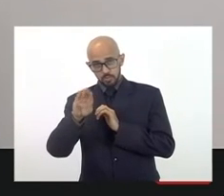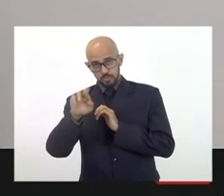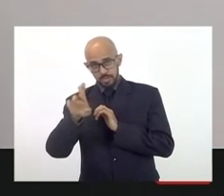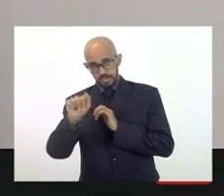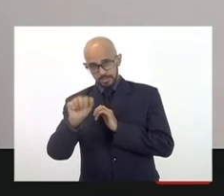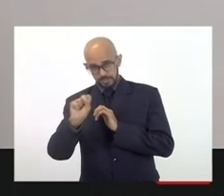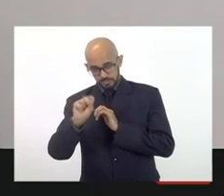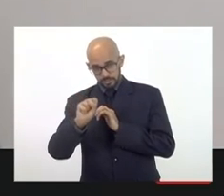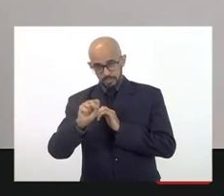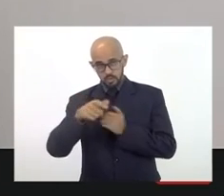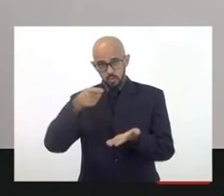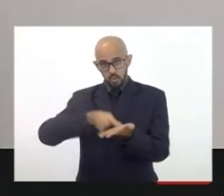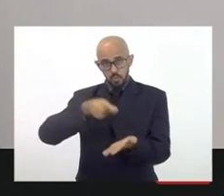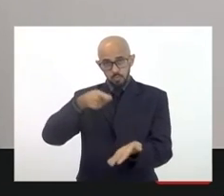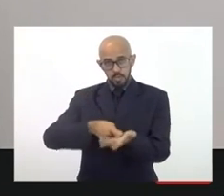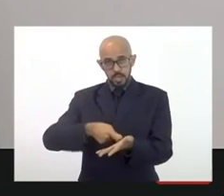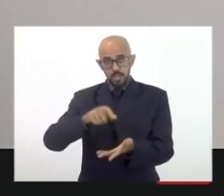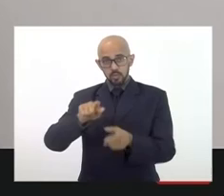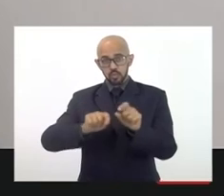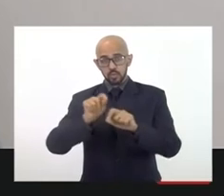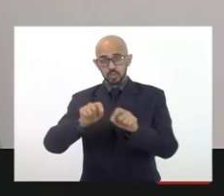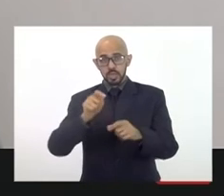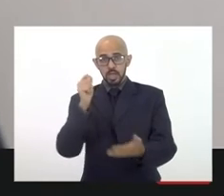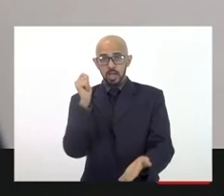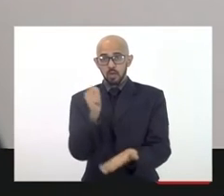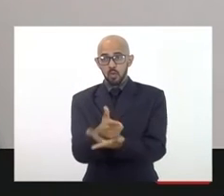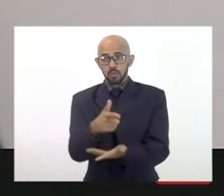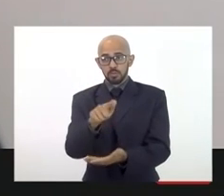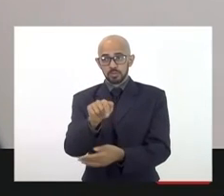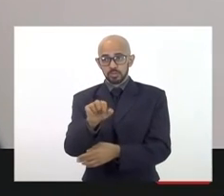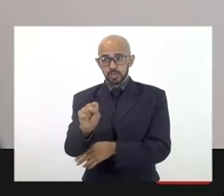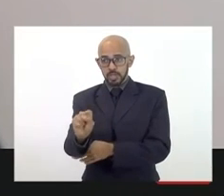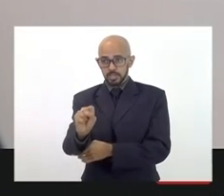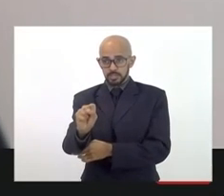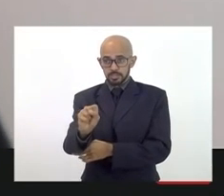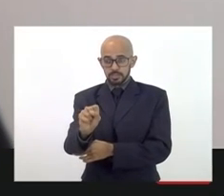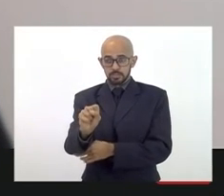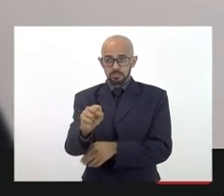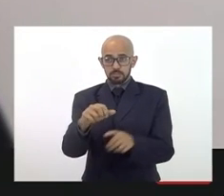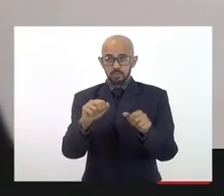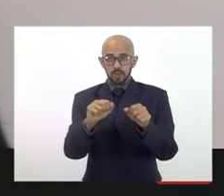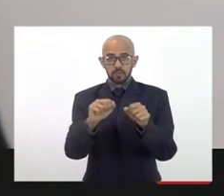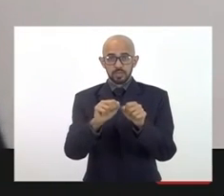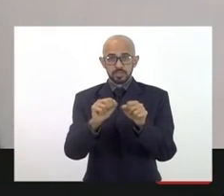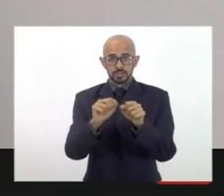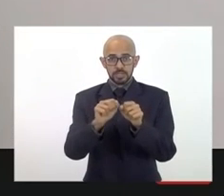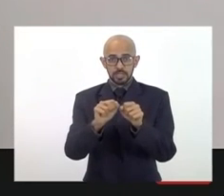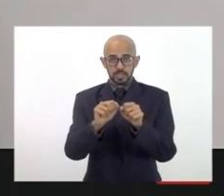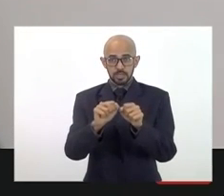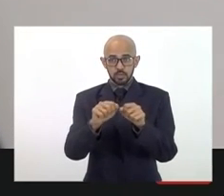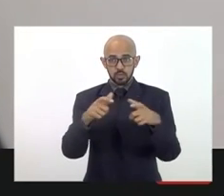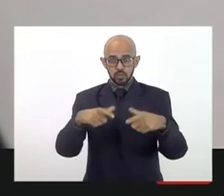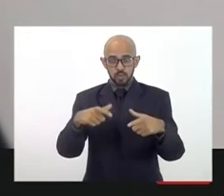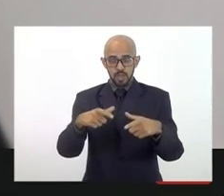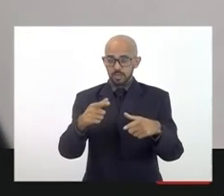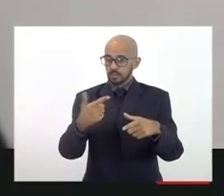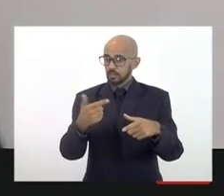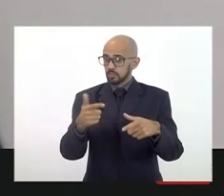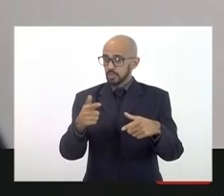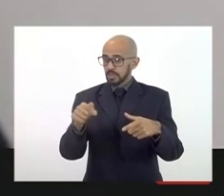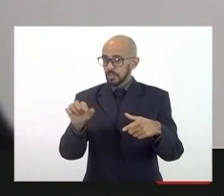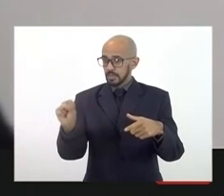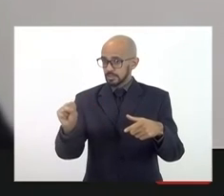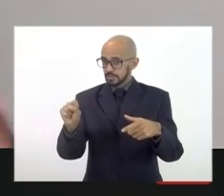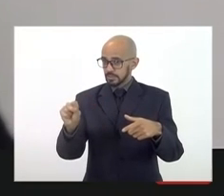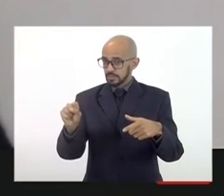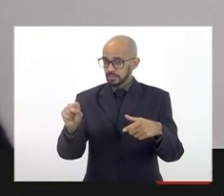compulsoriedade da compra de gás para levar gás para gerar efetivamente em lugares onde não tem gás. Estamos